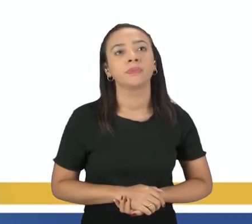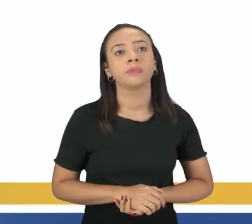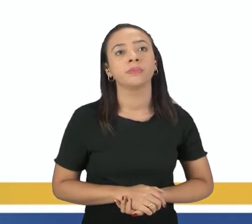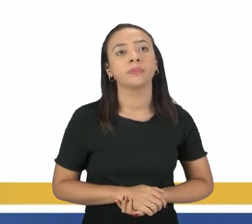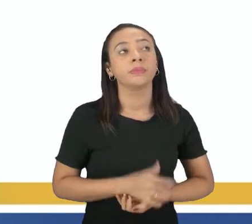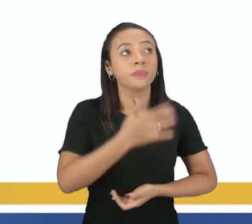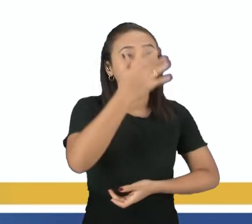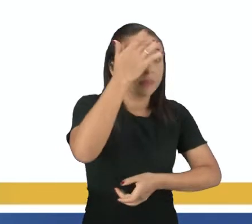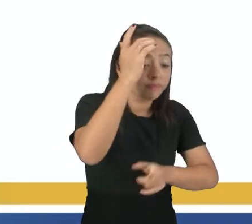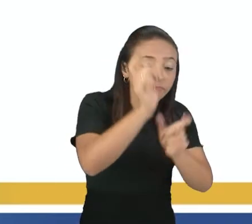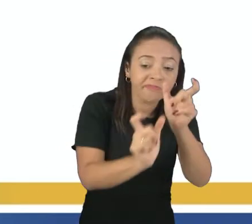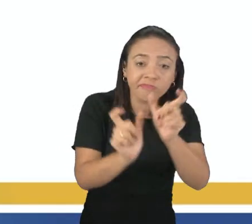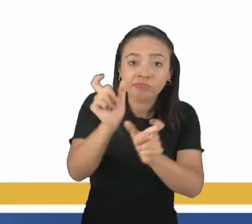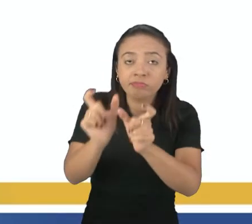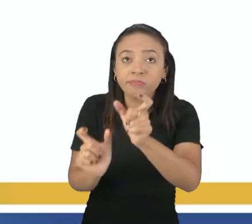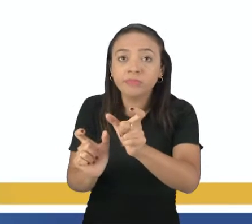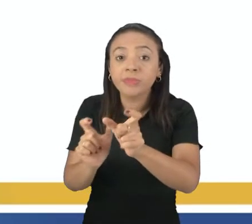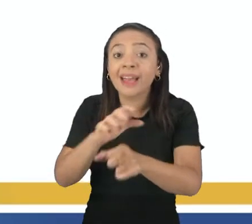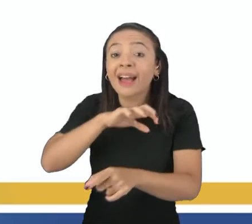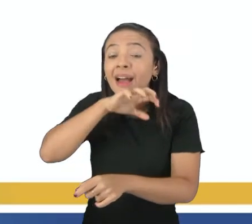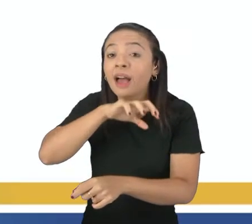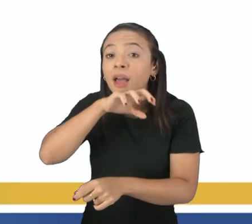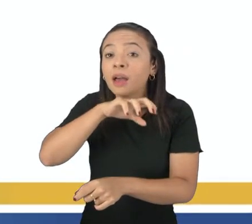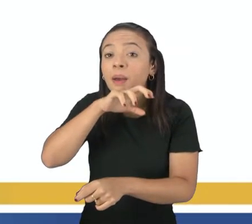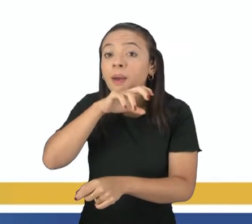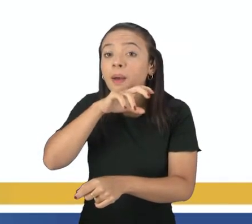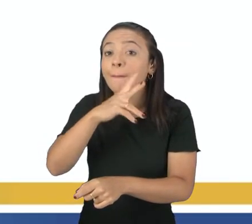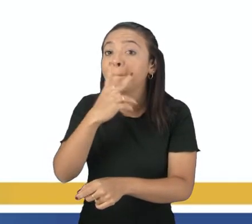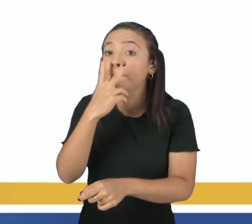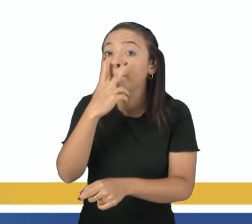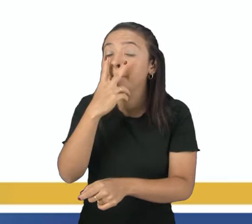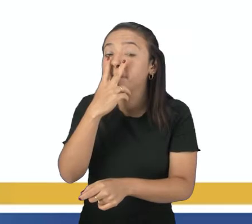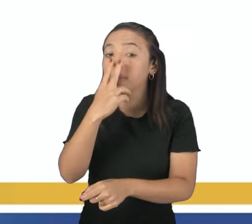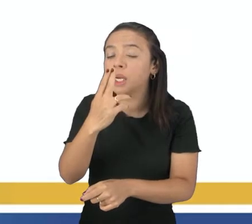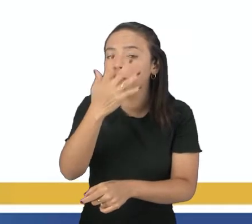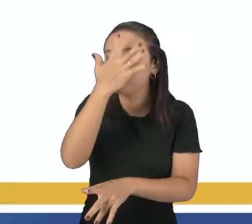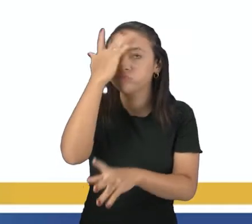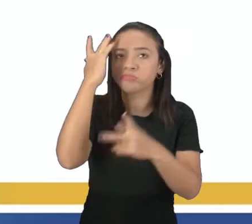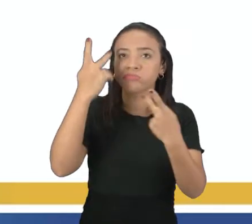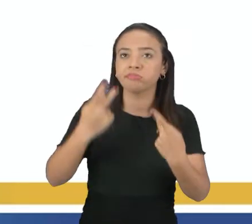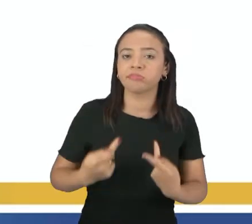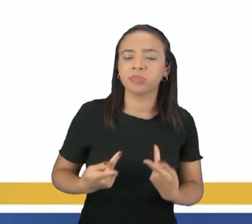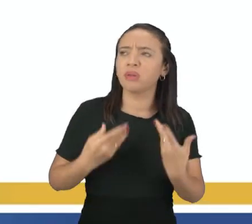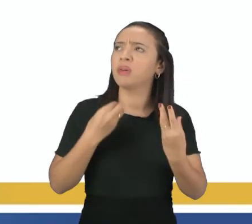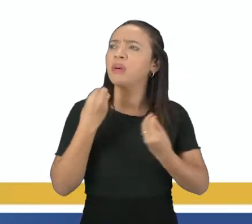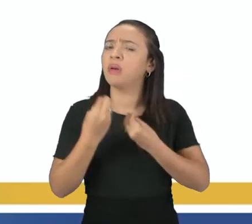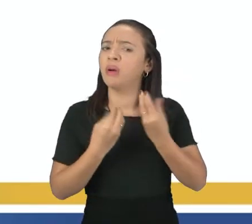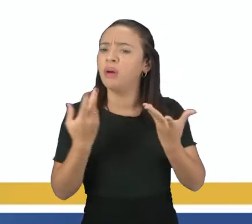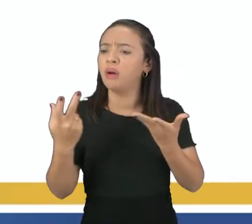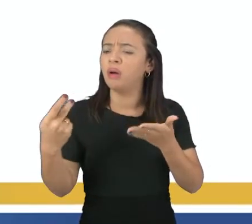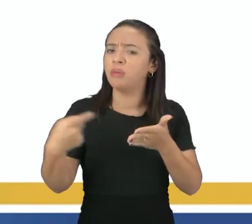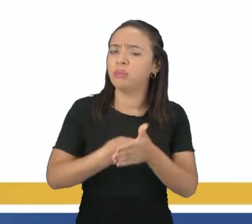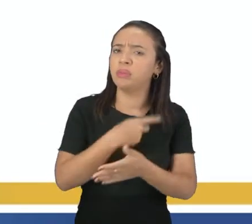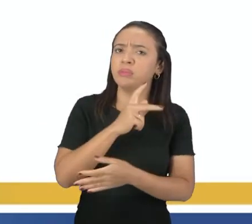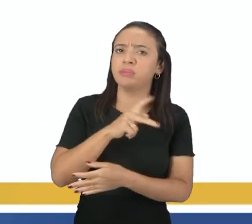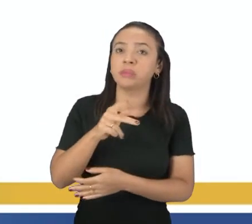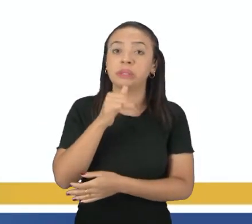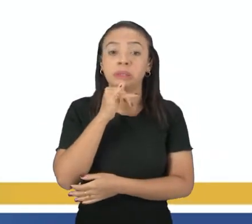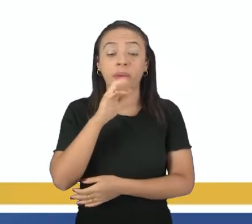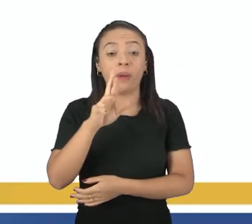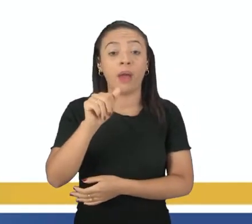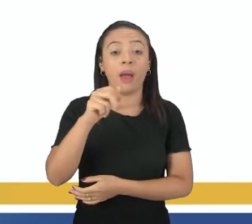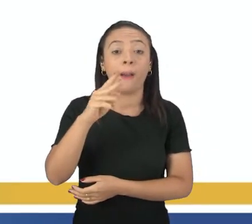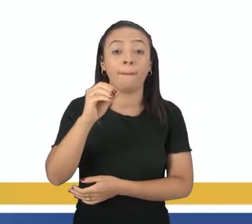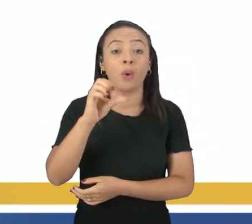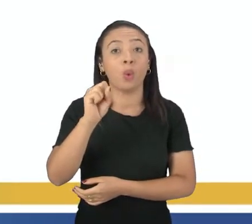As personagens são animais que agem como seres humanos, né? Como assim, professora? Aqui nesse exemplo da